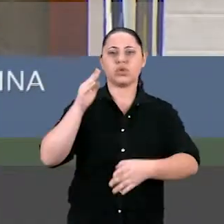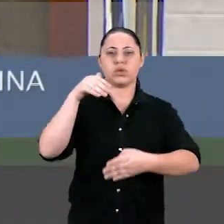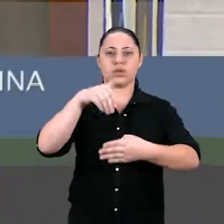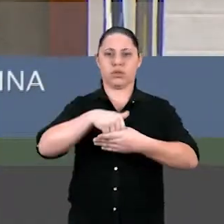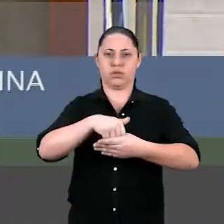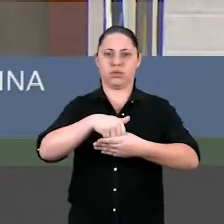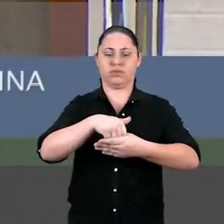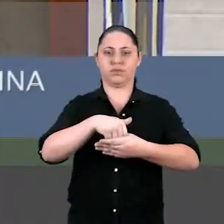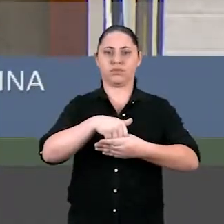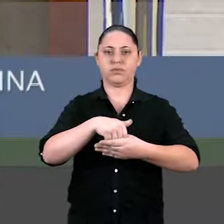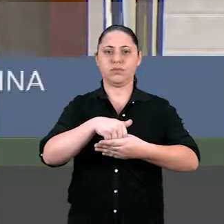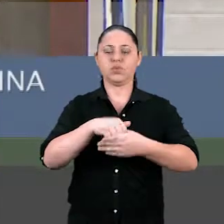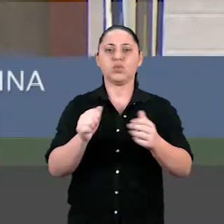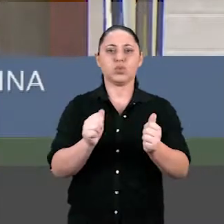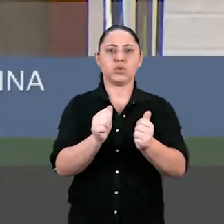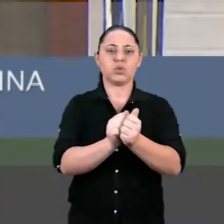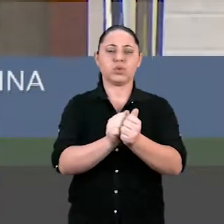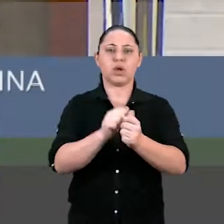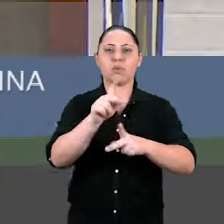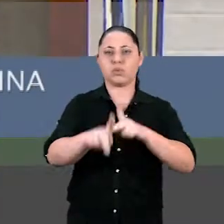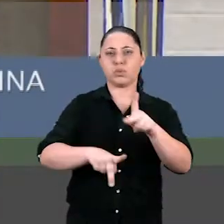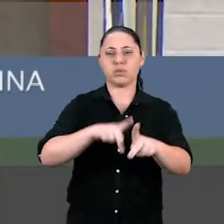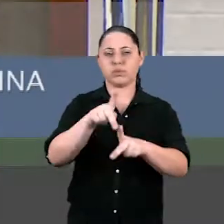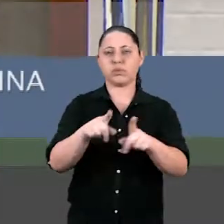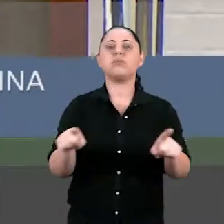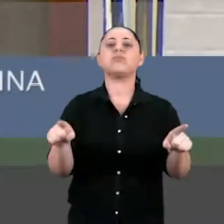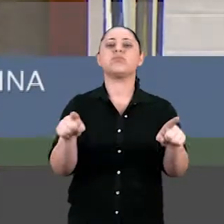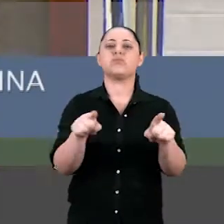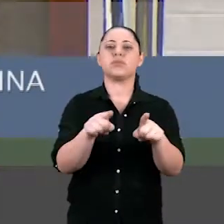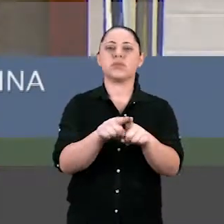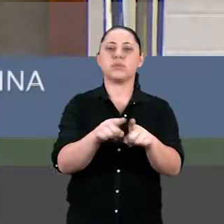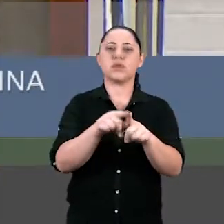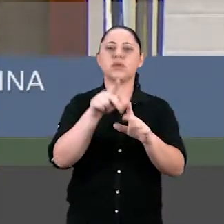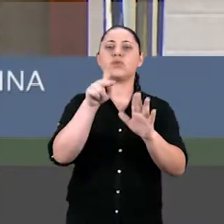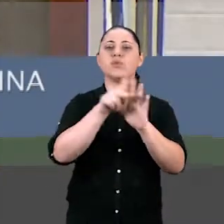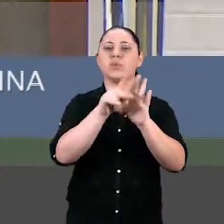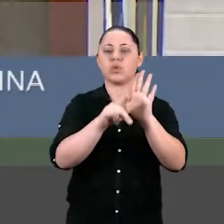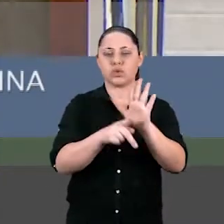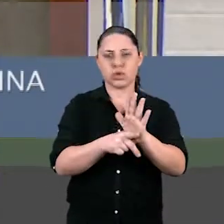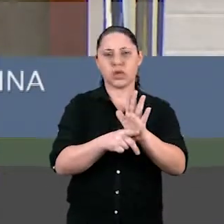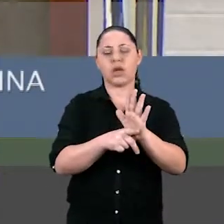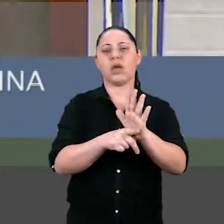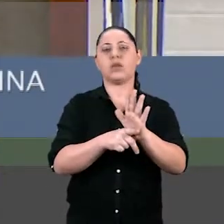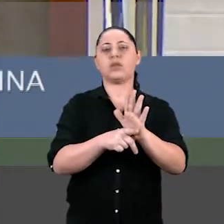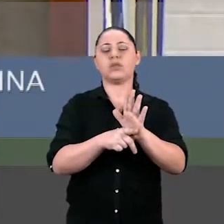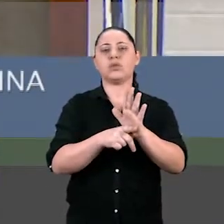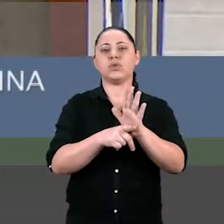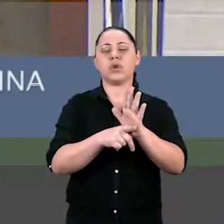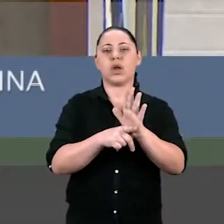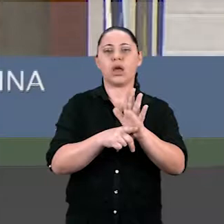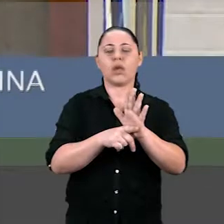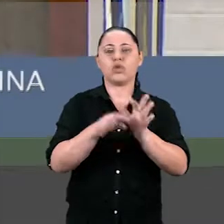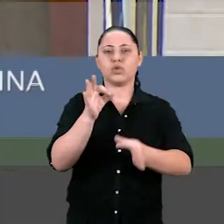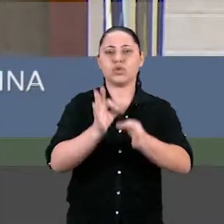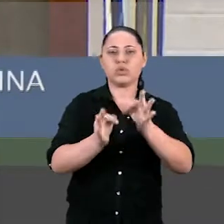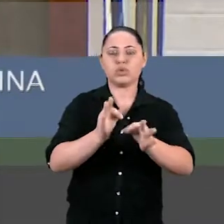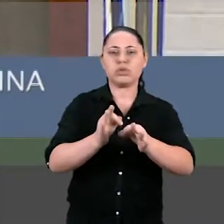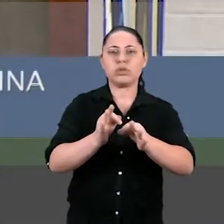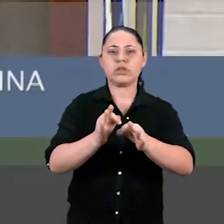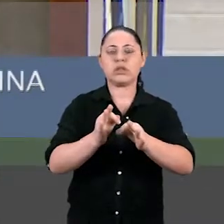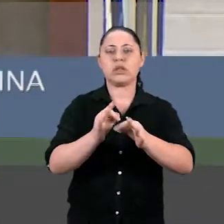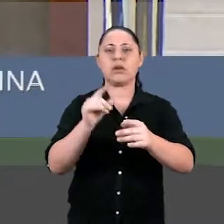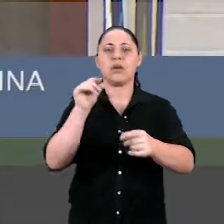eleitoral com a população e seja na vertente também dos projetos da área penal, de justiça restaurativa,